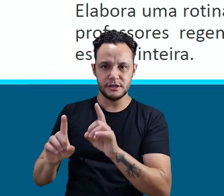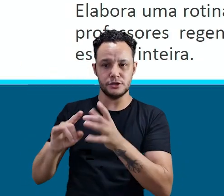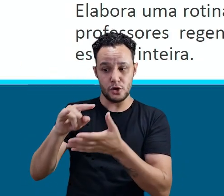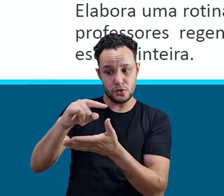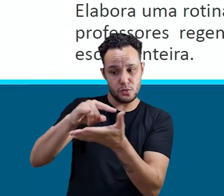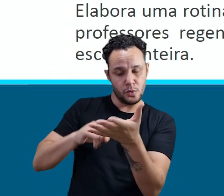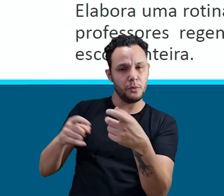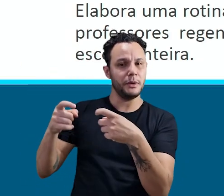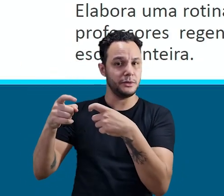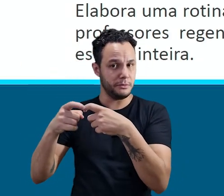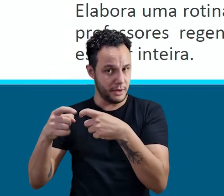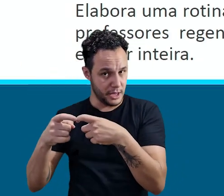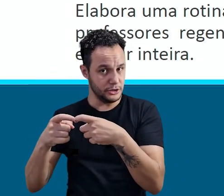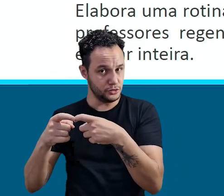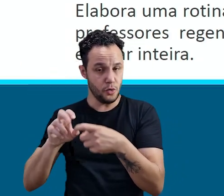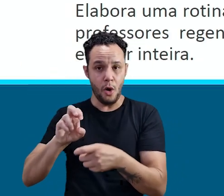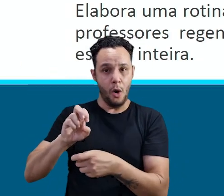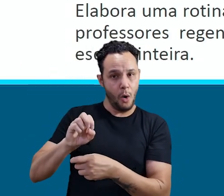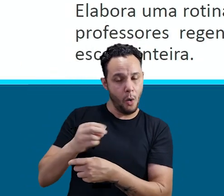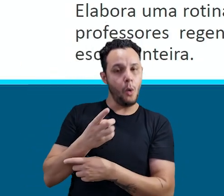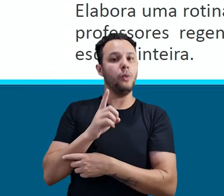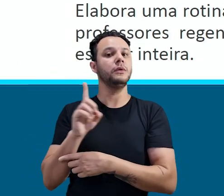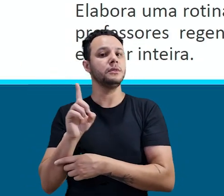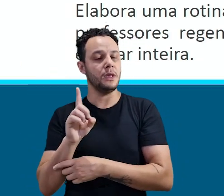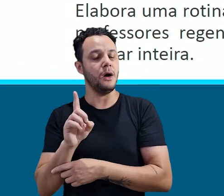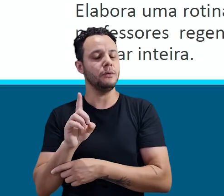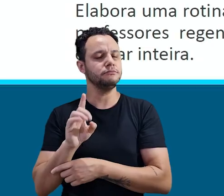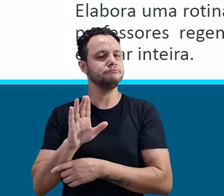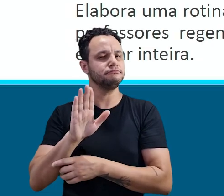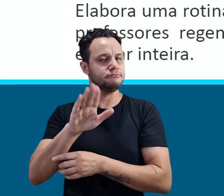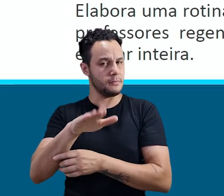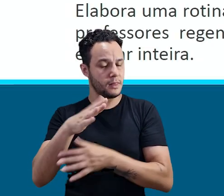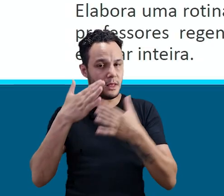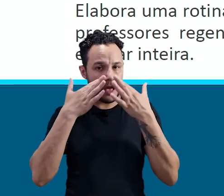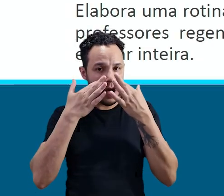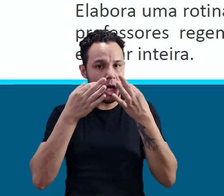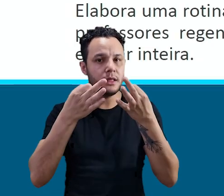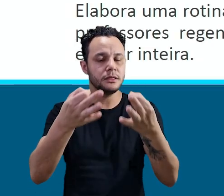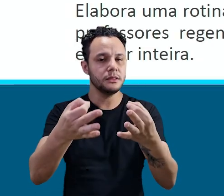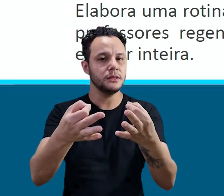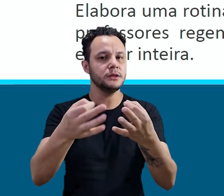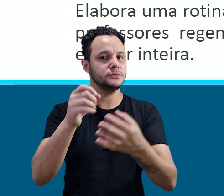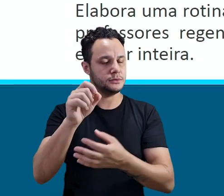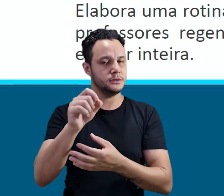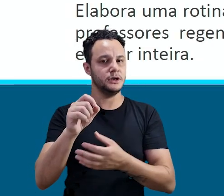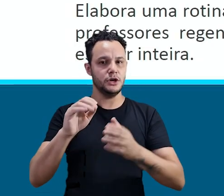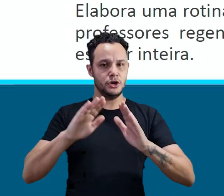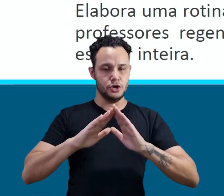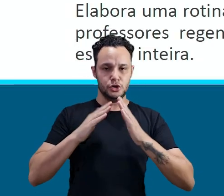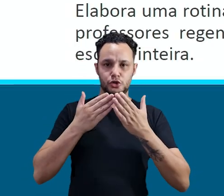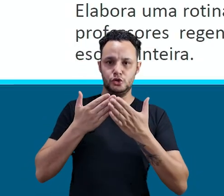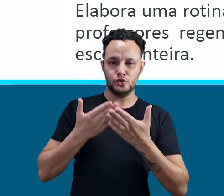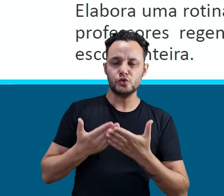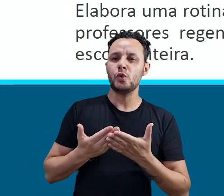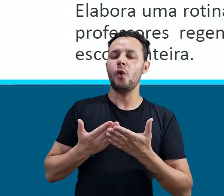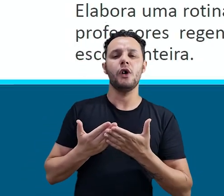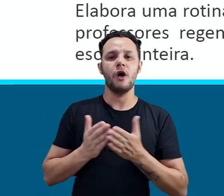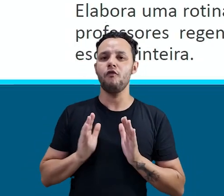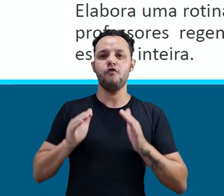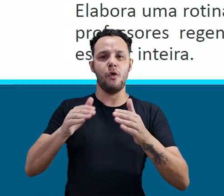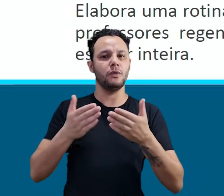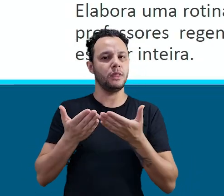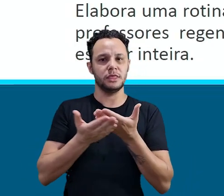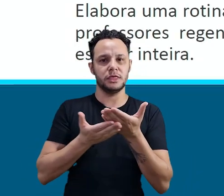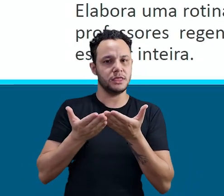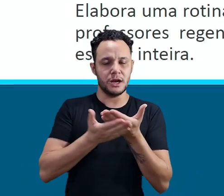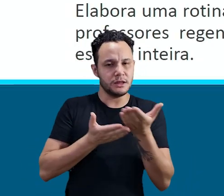estudante que vem com laudo ou não, importante que a gente também tem uma nota técnica do MEC dizendo que, como a escola